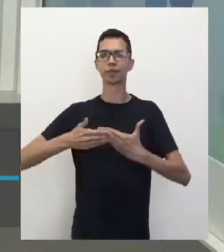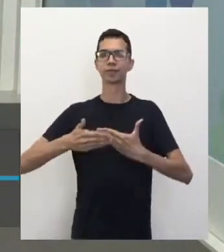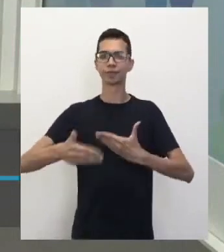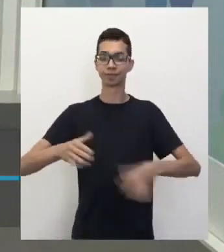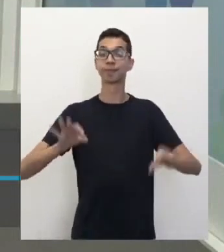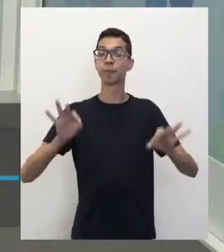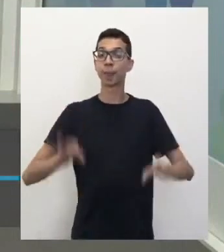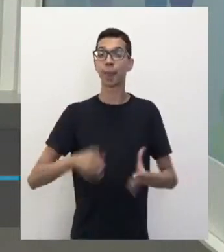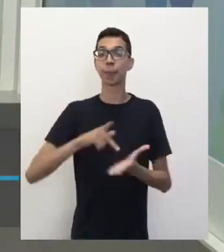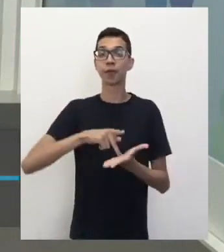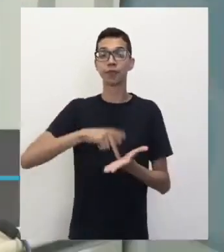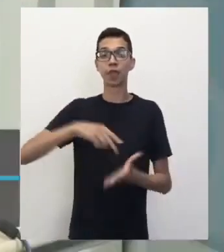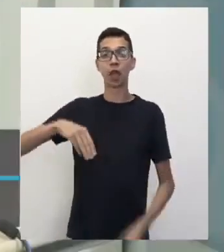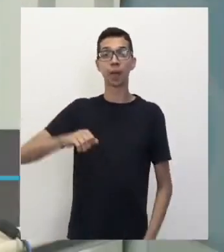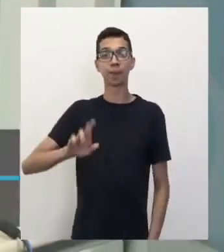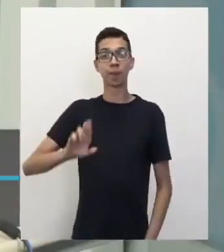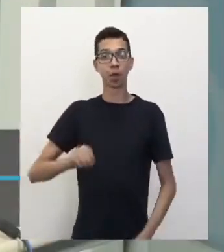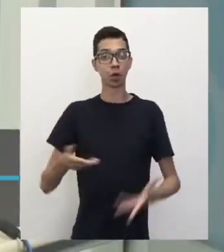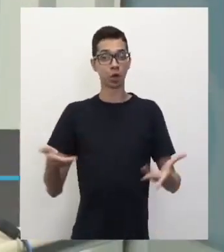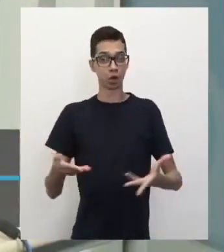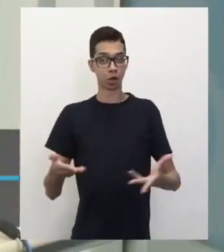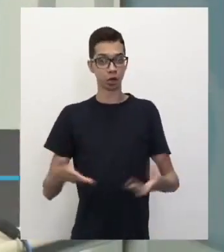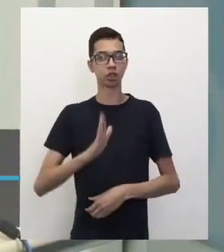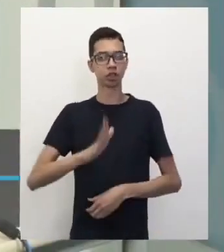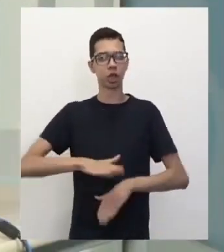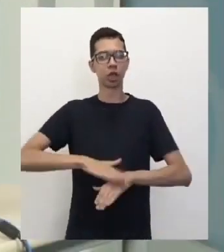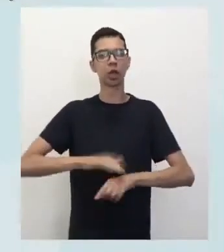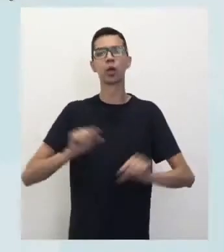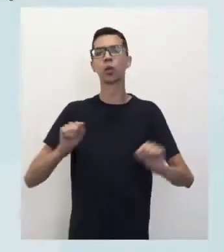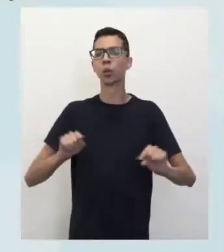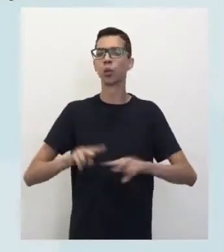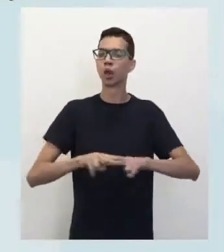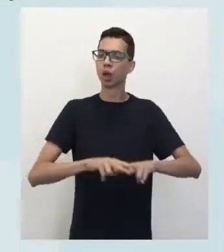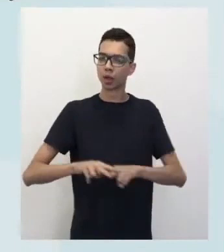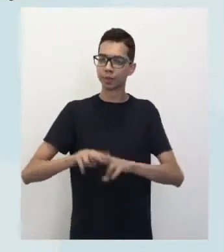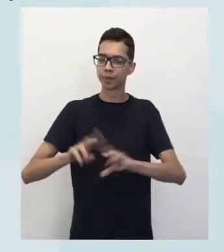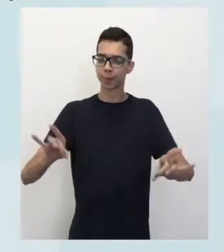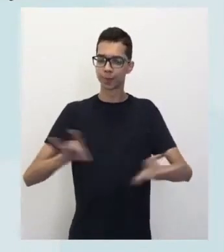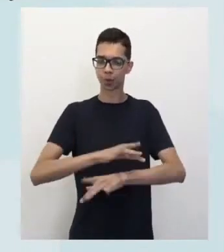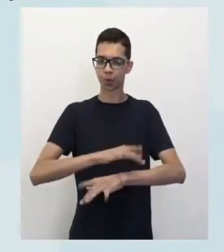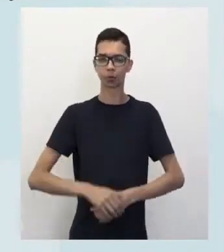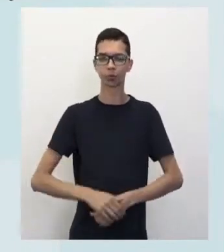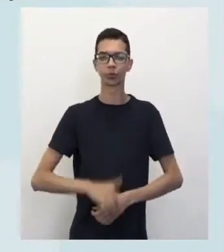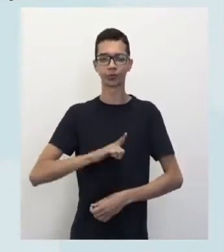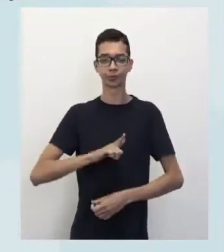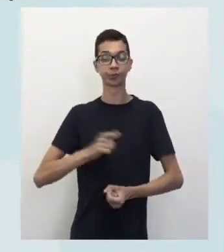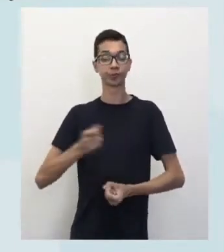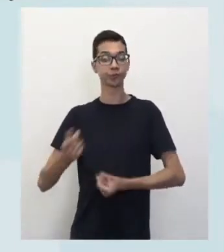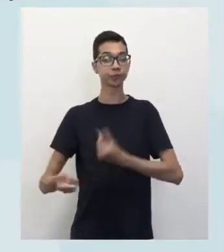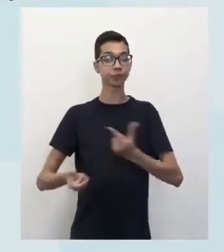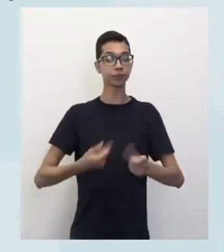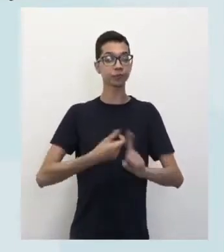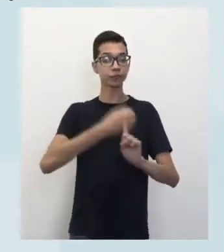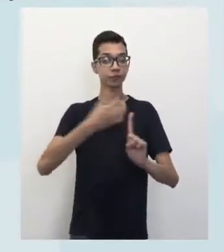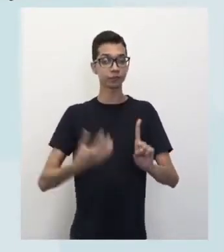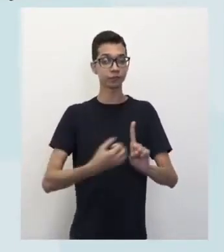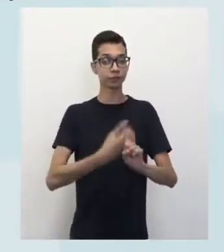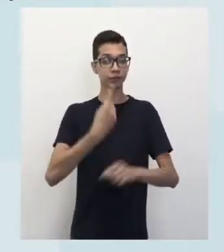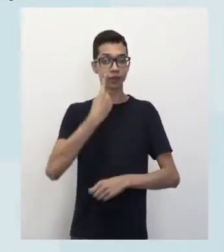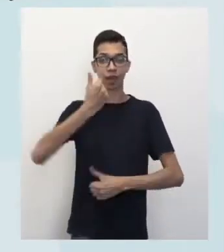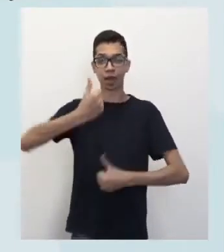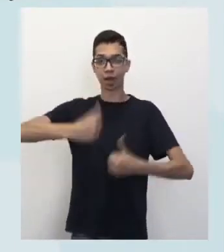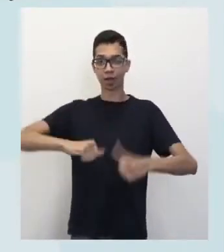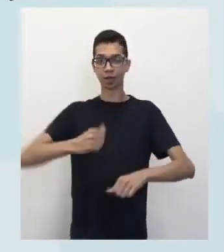assim, nós hoje, então, fizemos a revisão de alguns operadores discursivos, analisamos 2